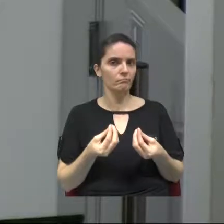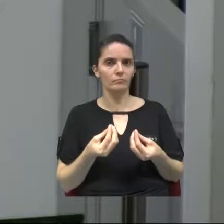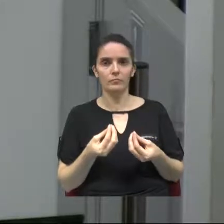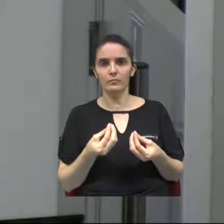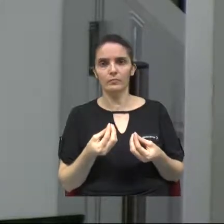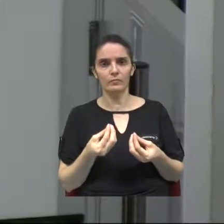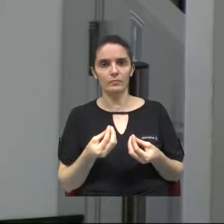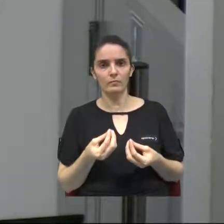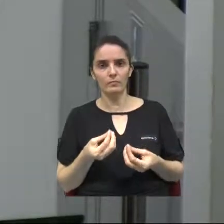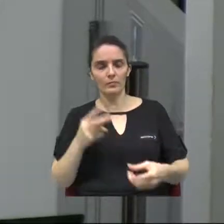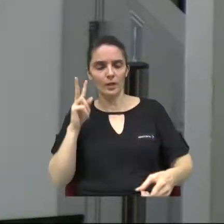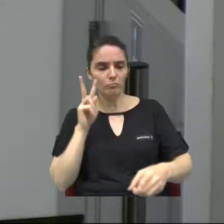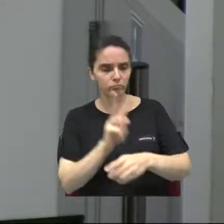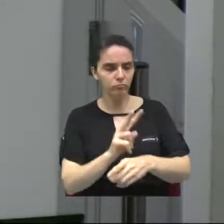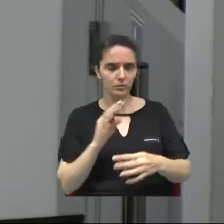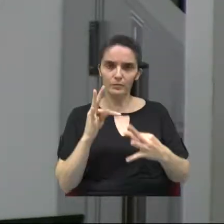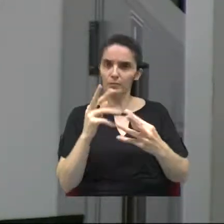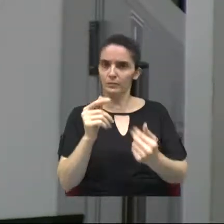todos os